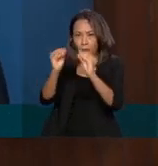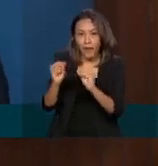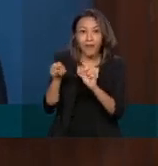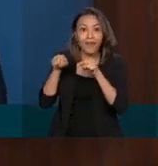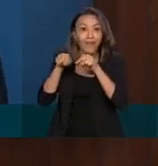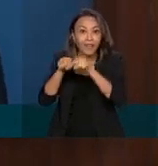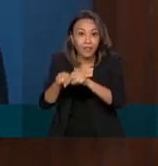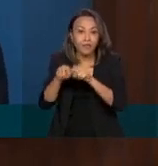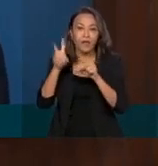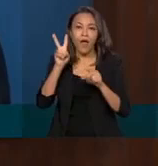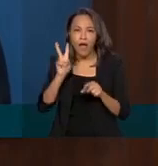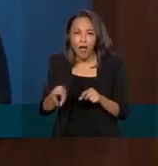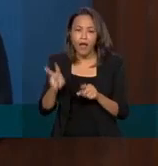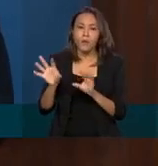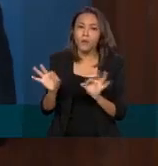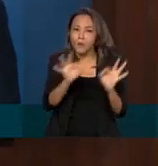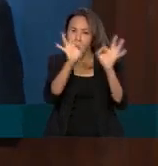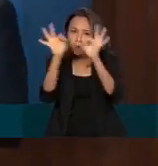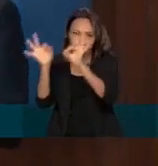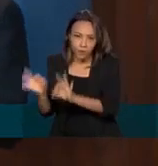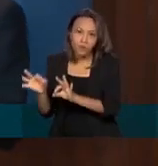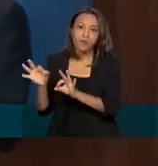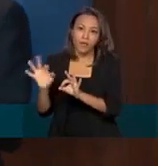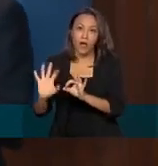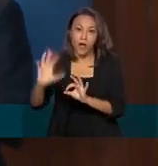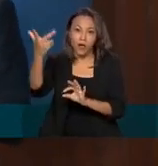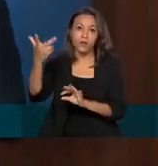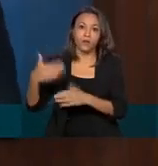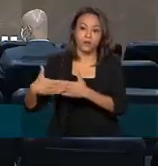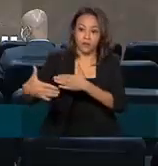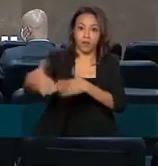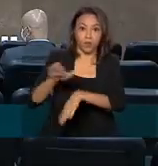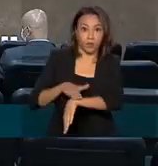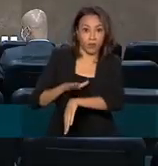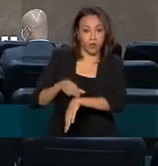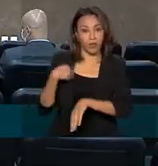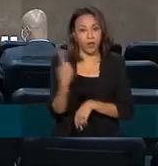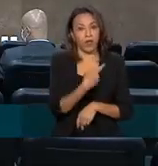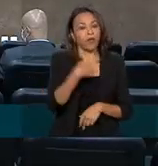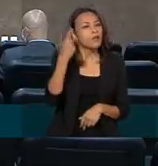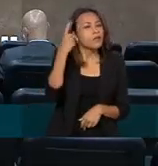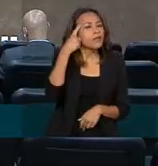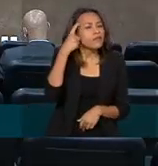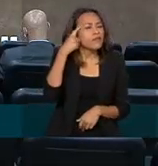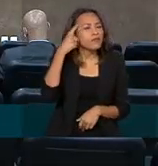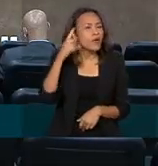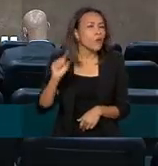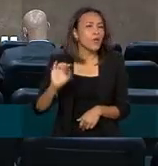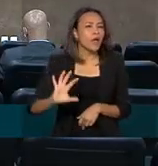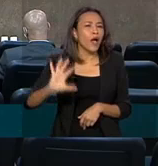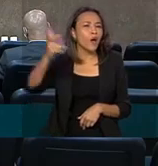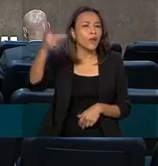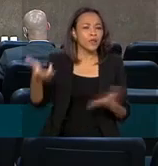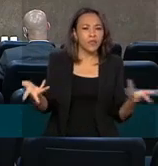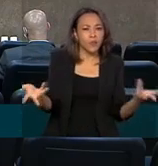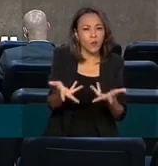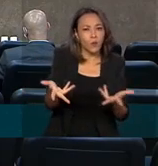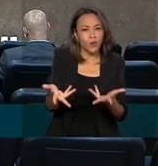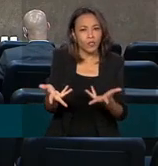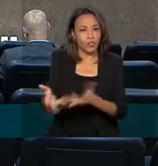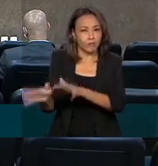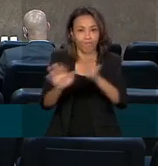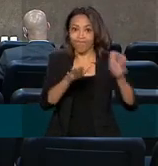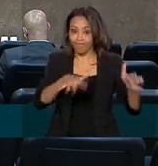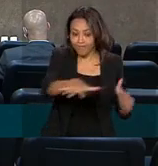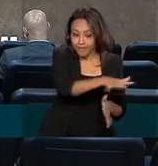arte vigente no momento. A gente tem que pensar o que acontece hoje na ciência